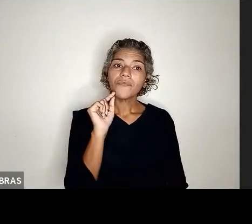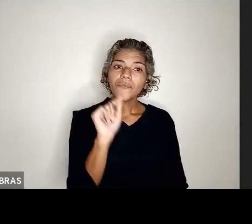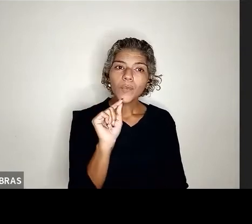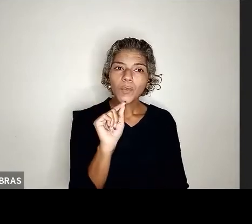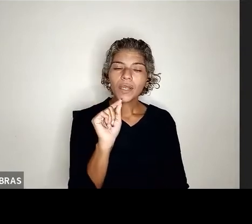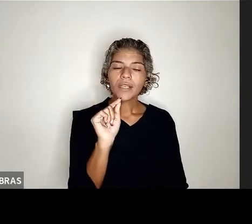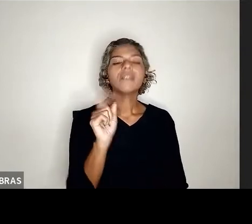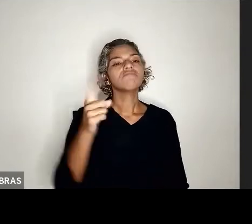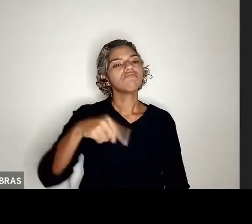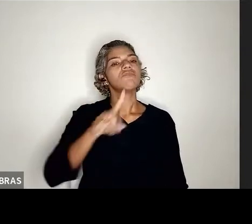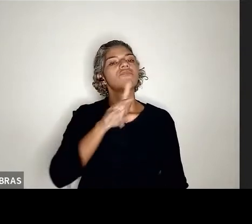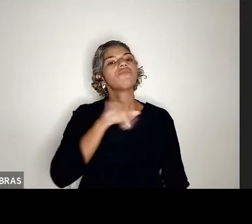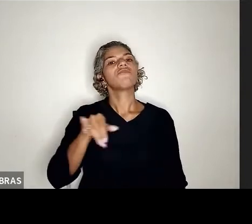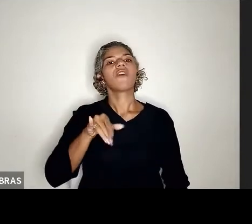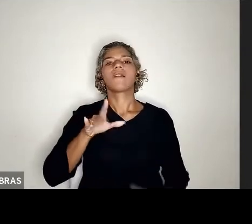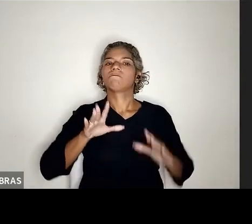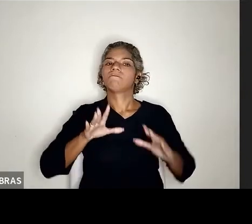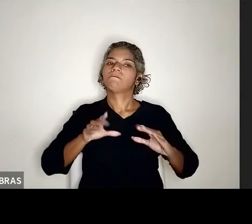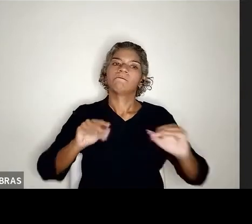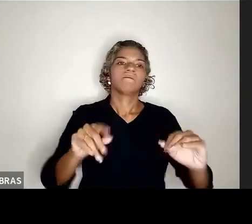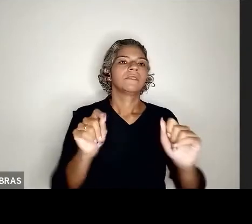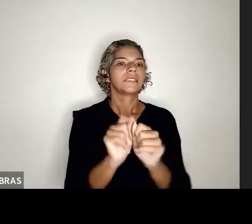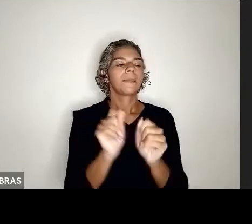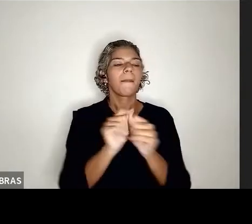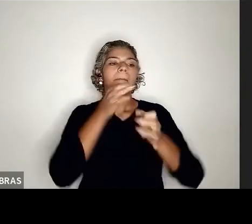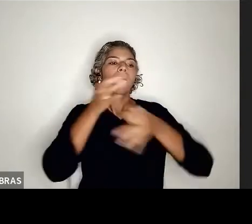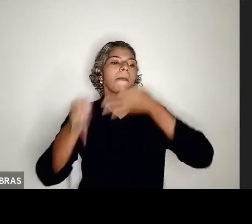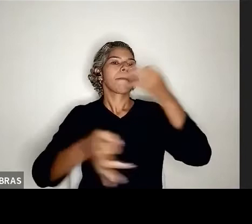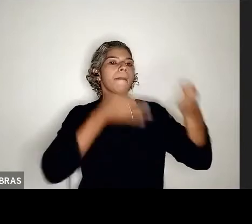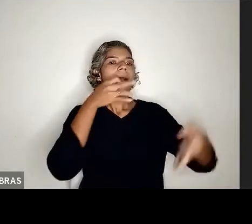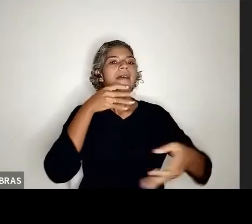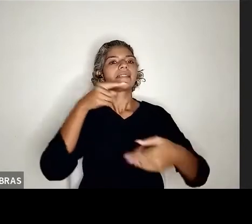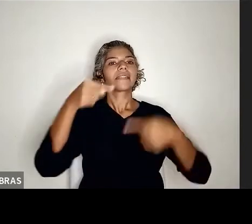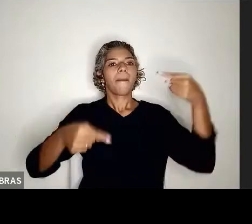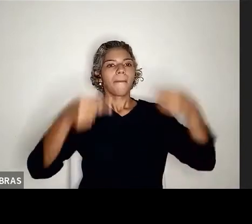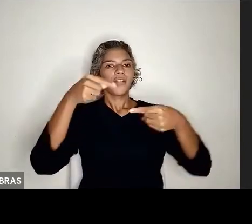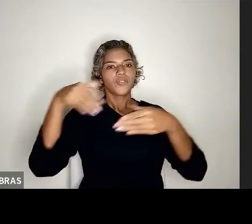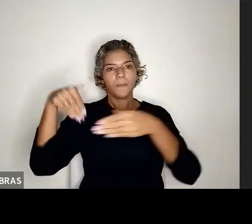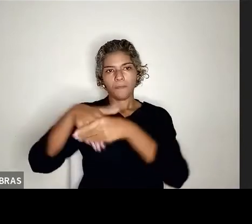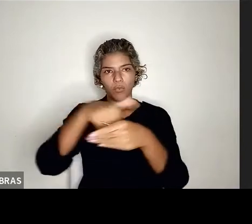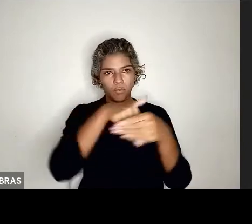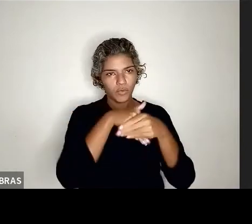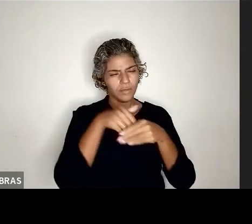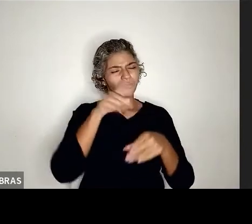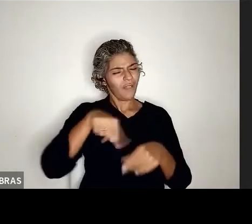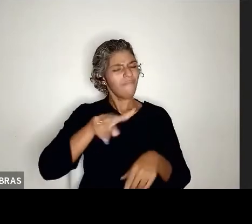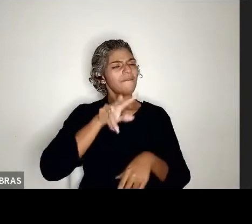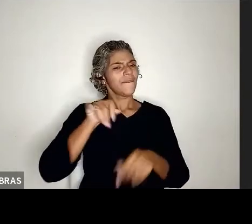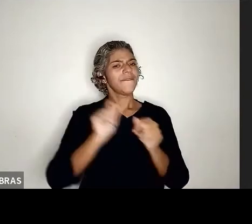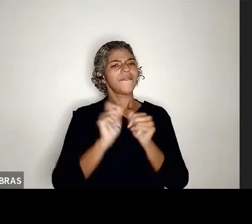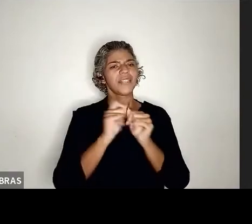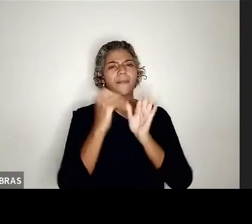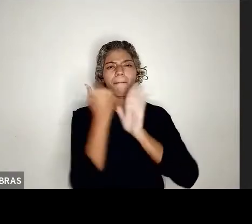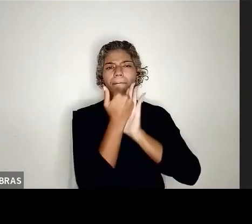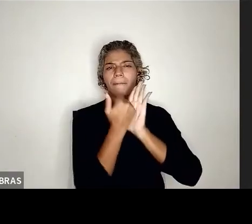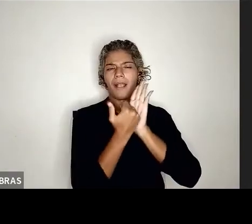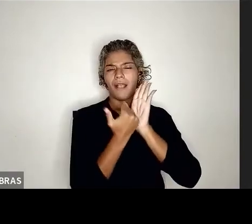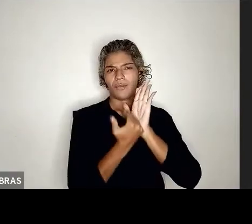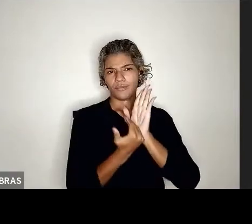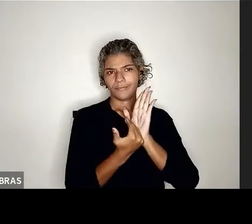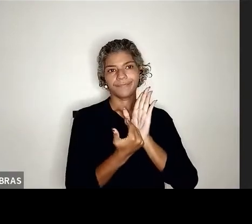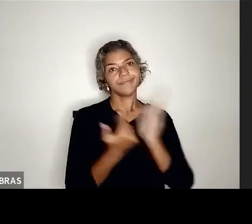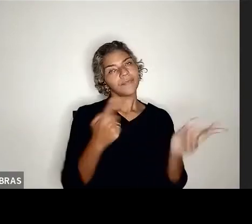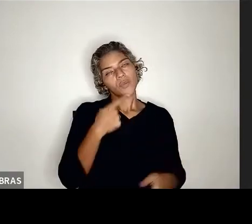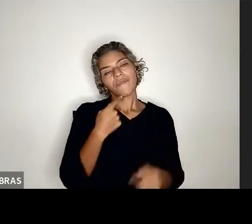no debate eleitoral. Nós vamos produzir eventos, estamos organizando, é nossa programação para esse ano. Eu também não vou fazer muita coisa, porque a gente vai estar